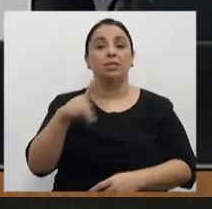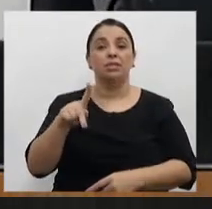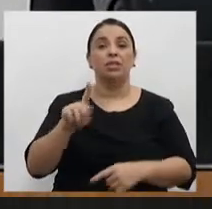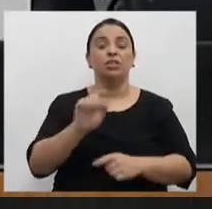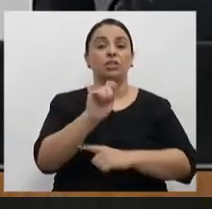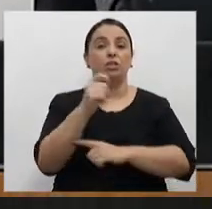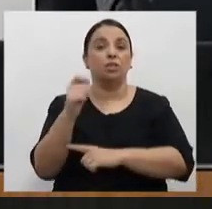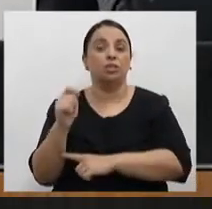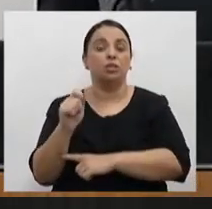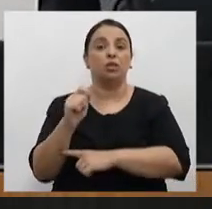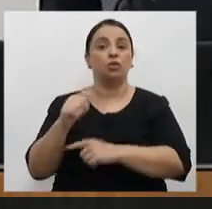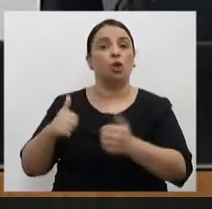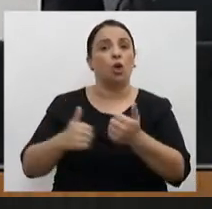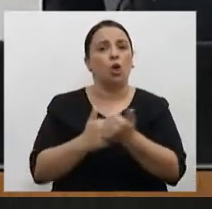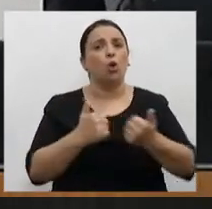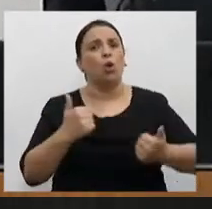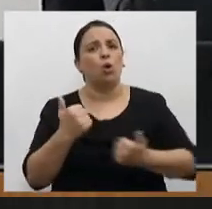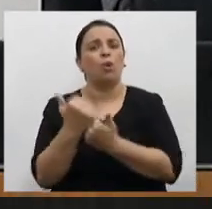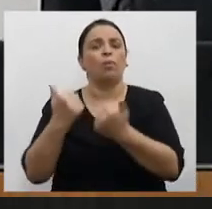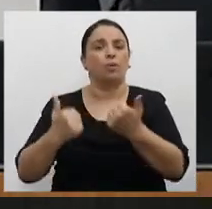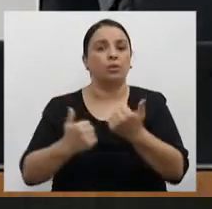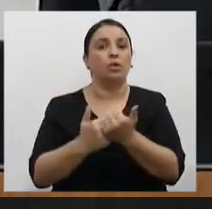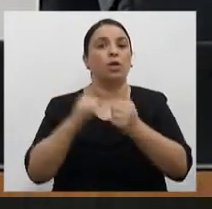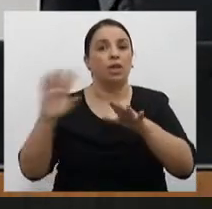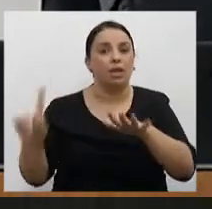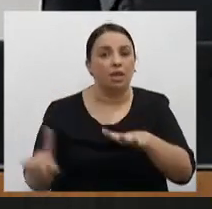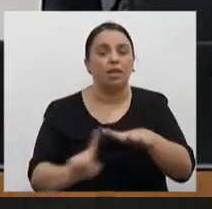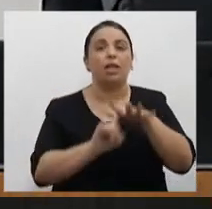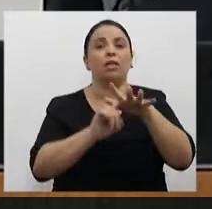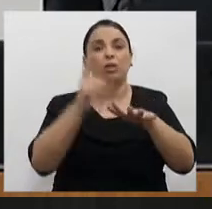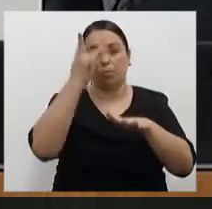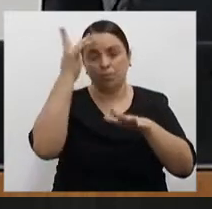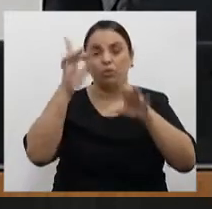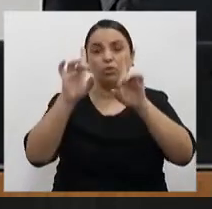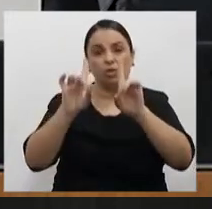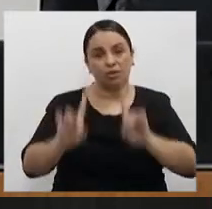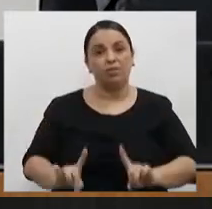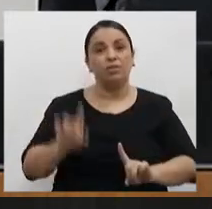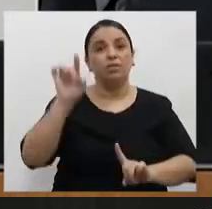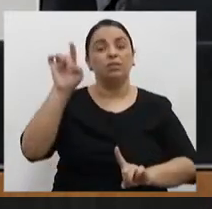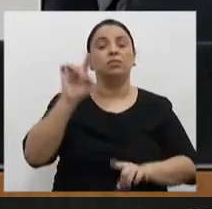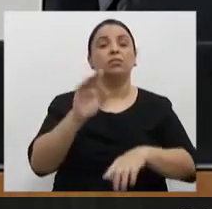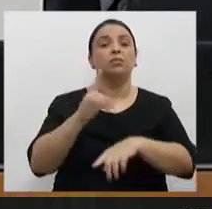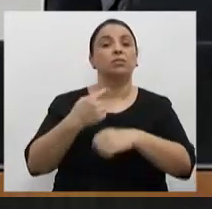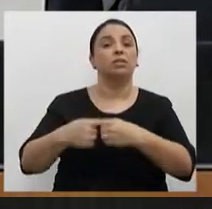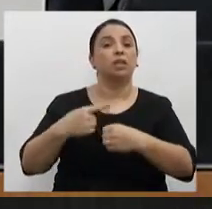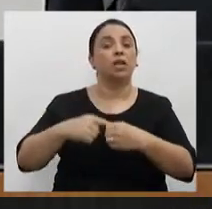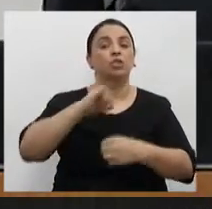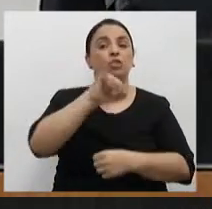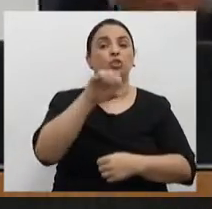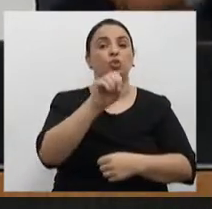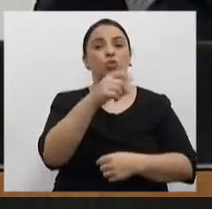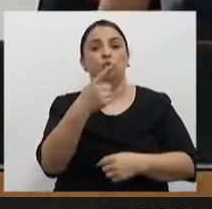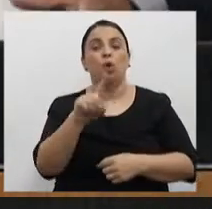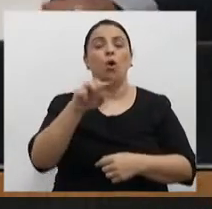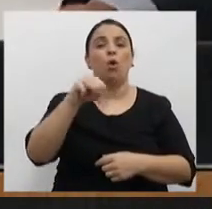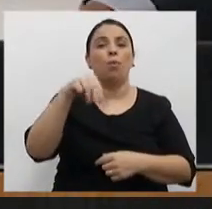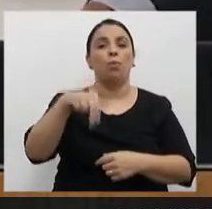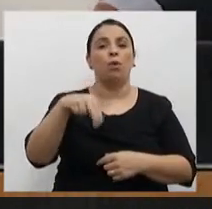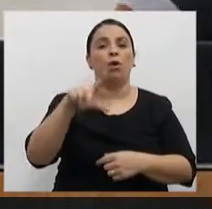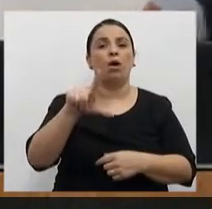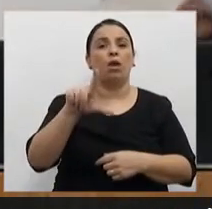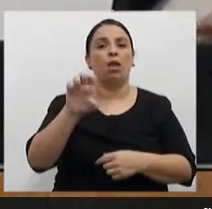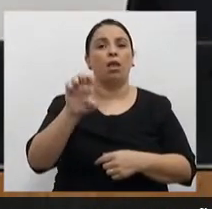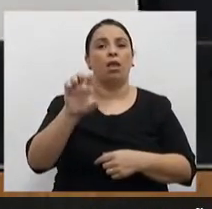Cooperação e Integração da Pessoa com Deficiência de João Molevade e Região, tá ok? Então, está